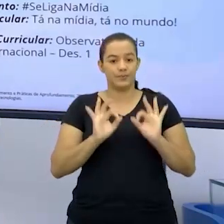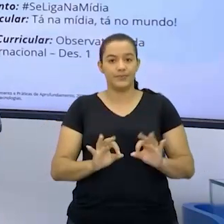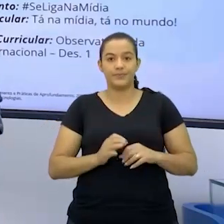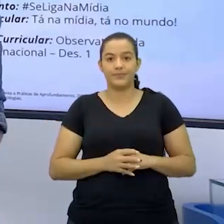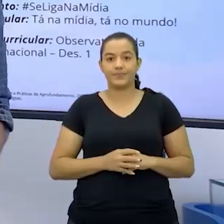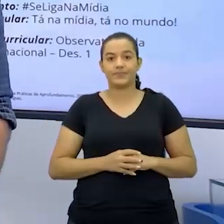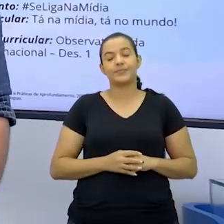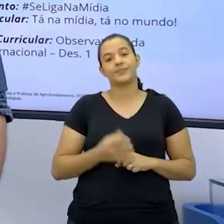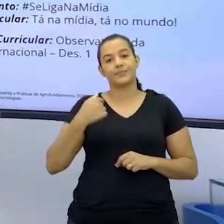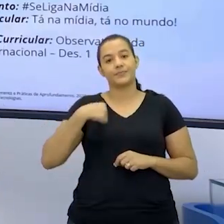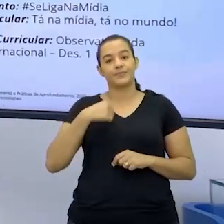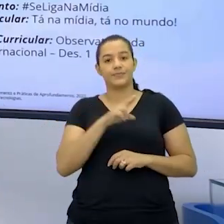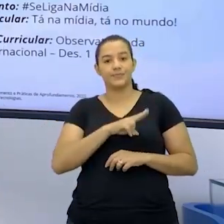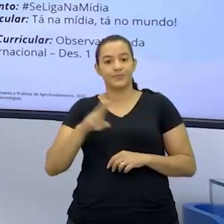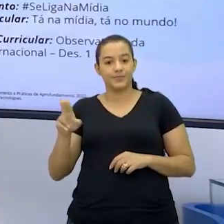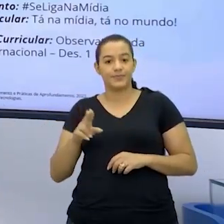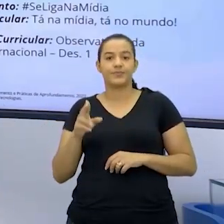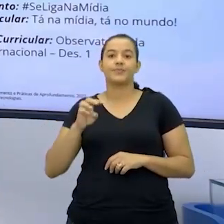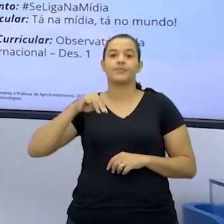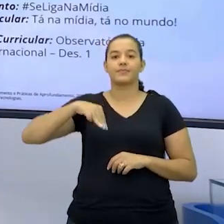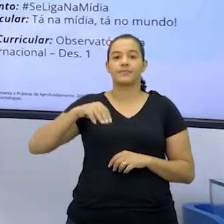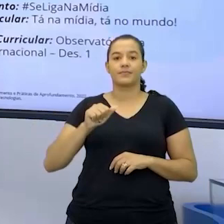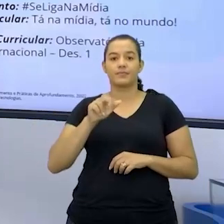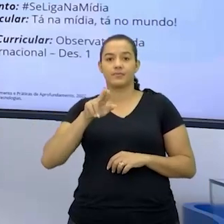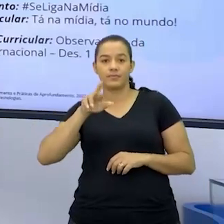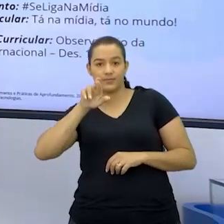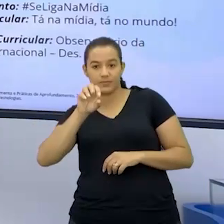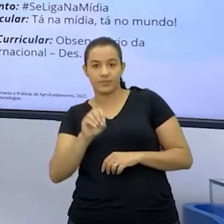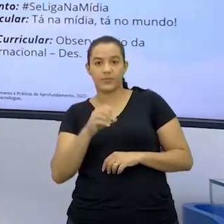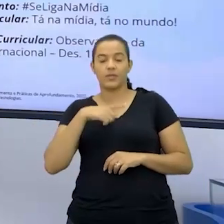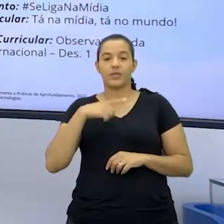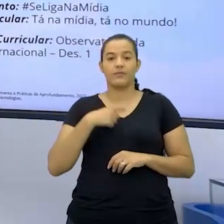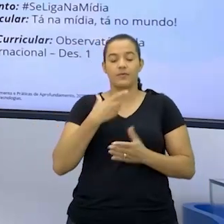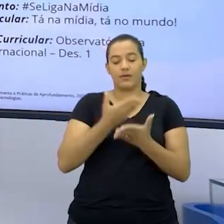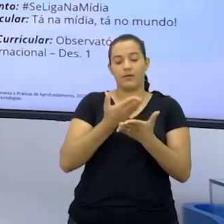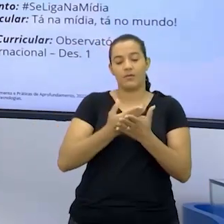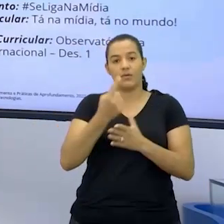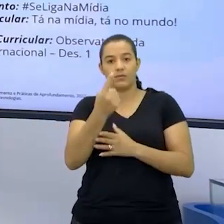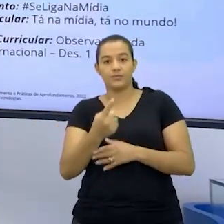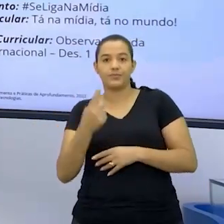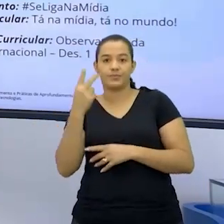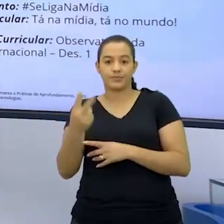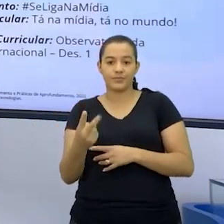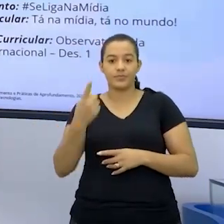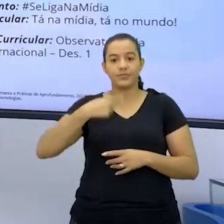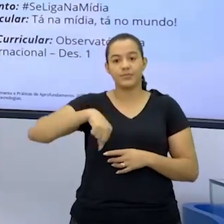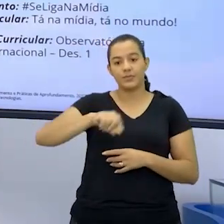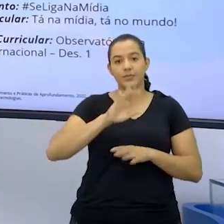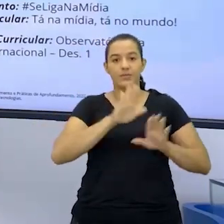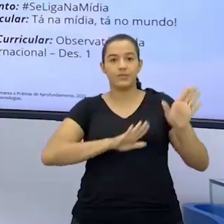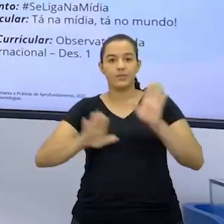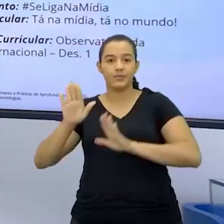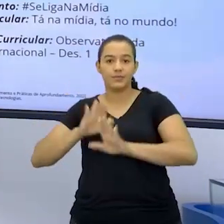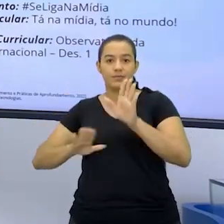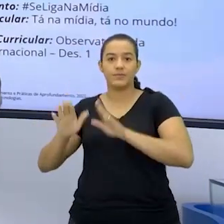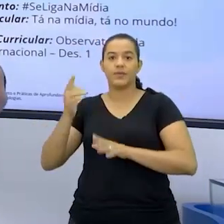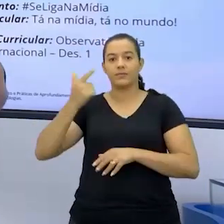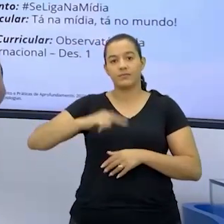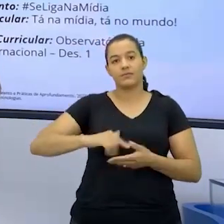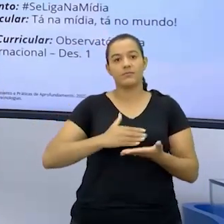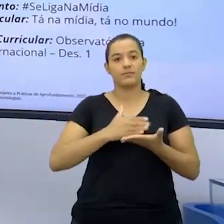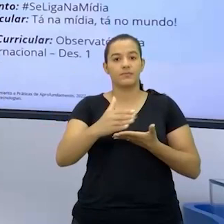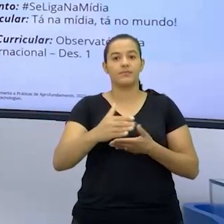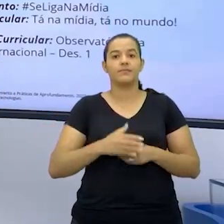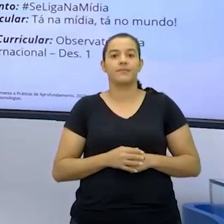sou o professor Mauro Marcel, estarei com vocês nesse componente. Já tivemos aula 1, aula 2, vamos retomar daqui a pouco com mais cuidado, com mais atenção, desde o começo.